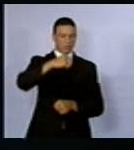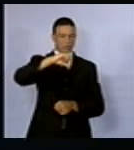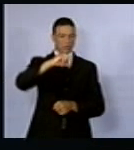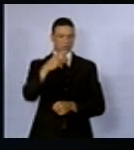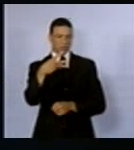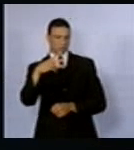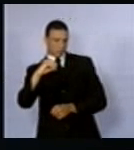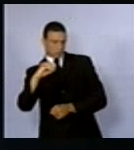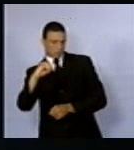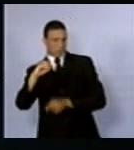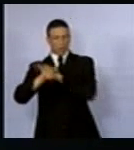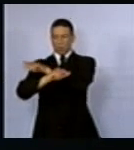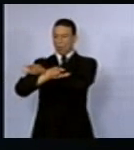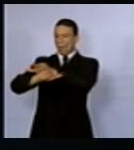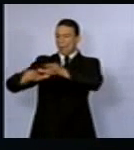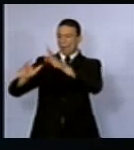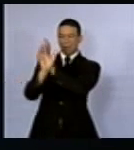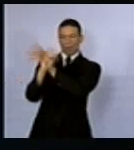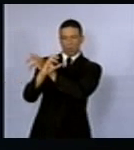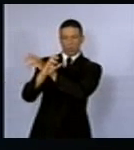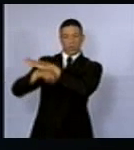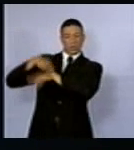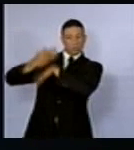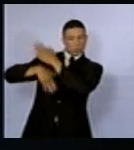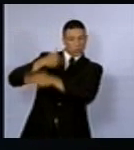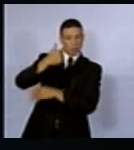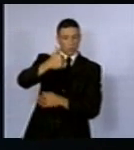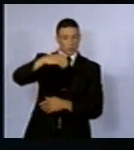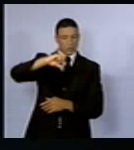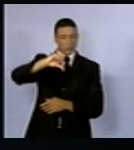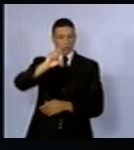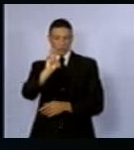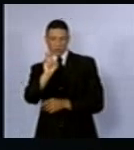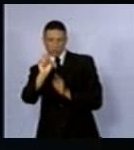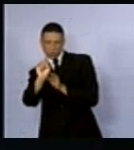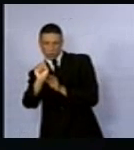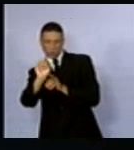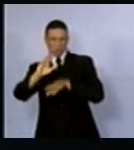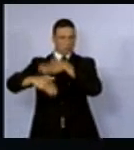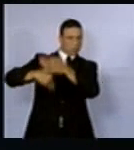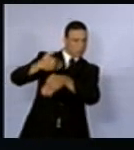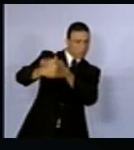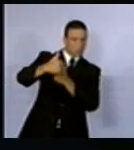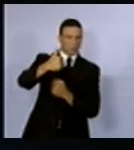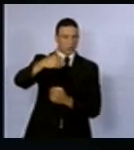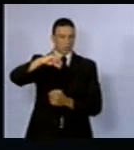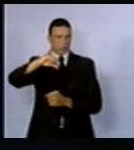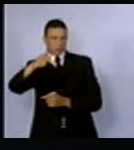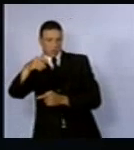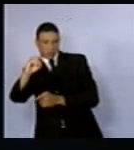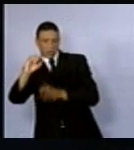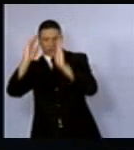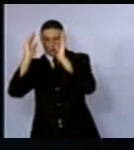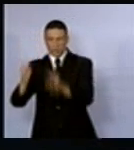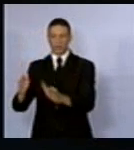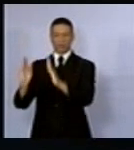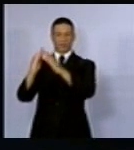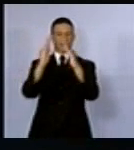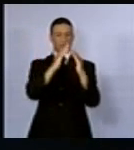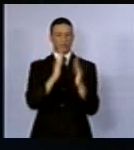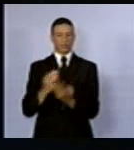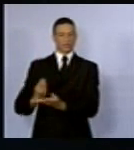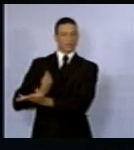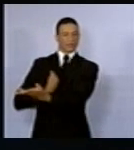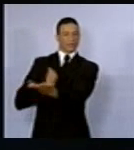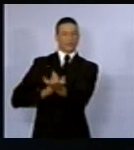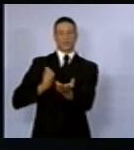ali. Mas já em 1958, já em 1970, já tinha. E por uma outra